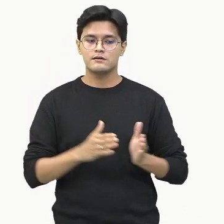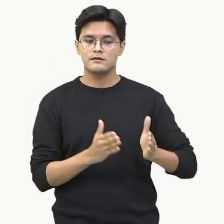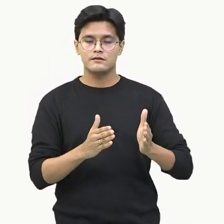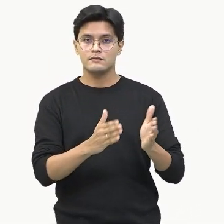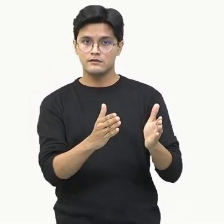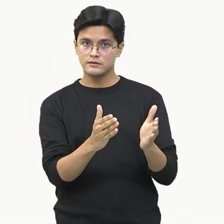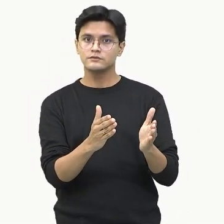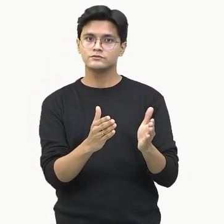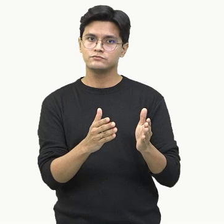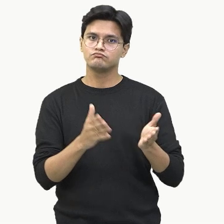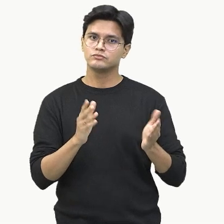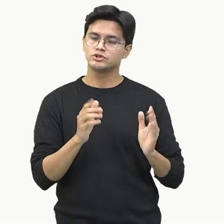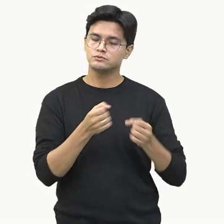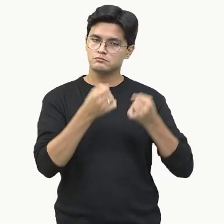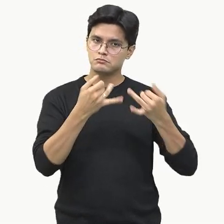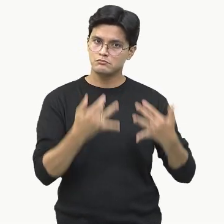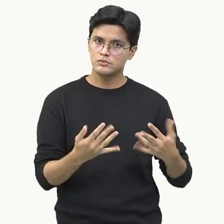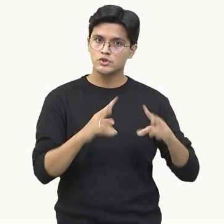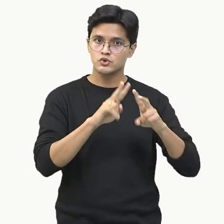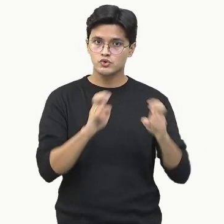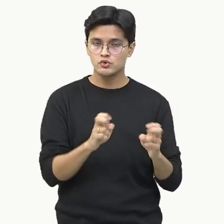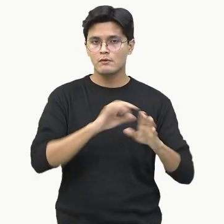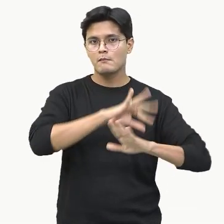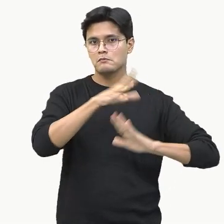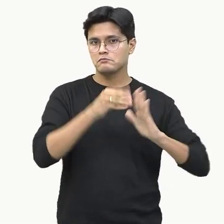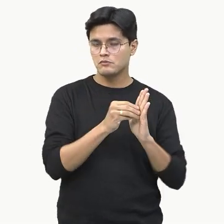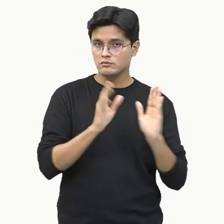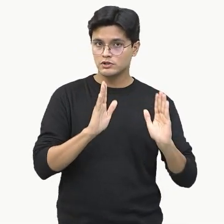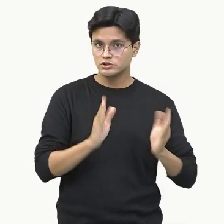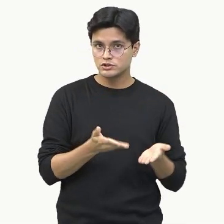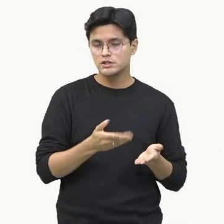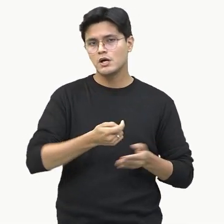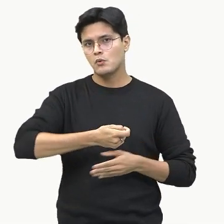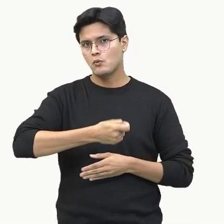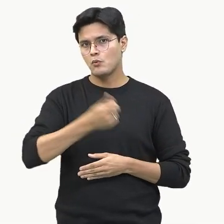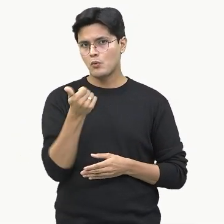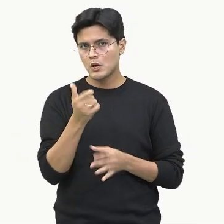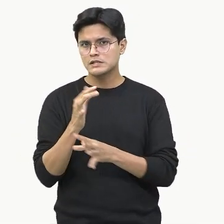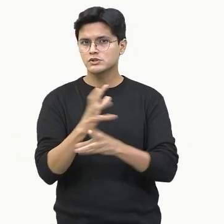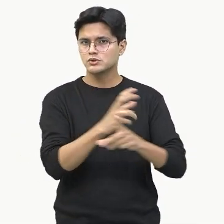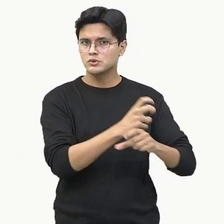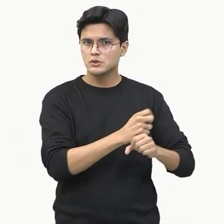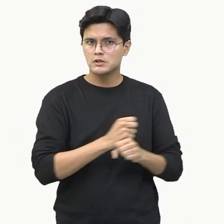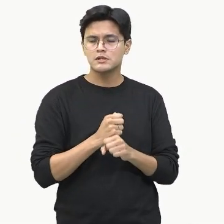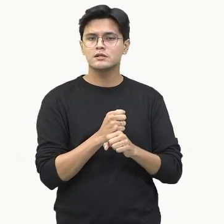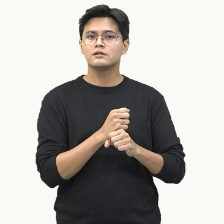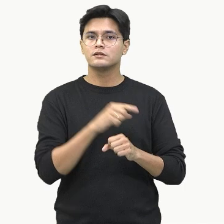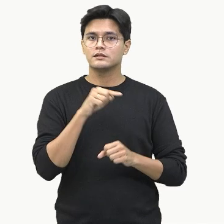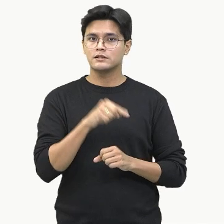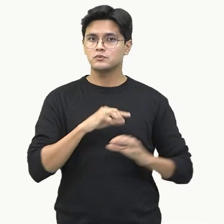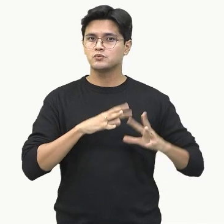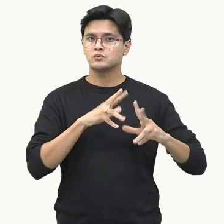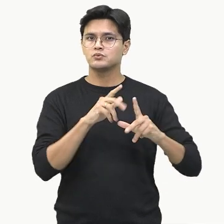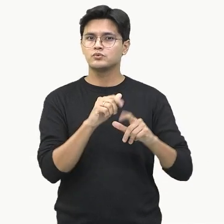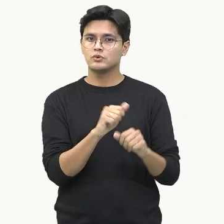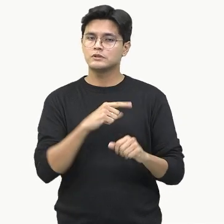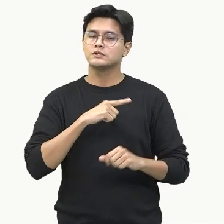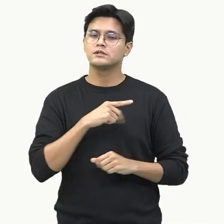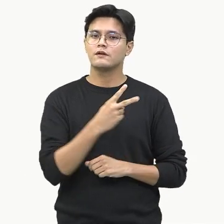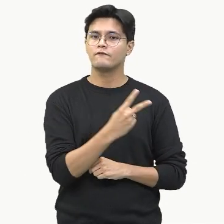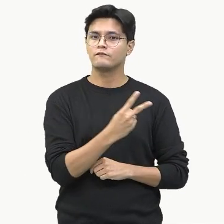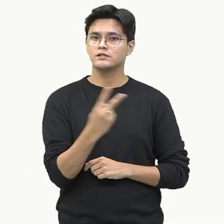amazônica com quase todo o total né a gente tem aí 22.037